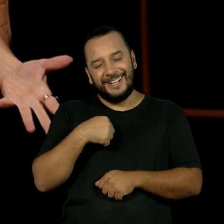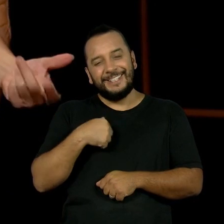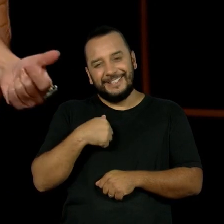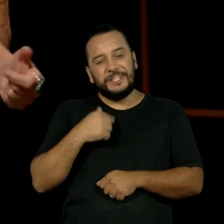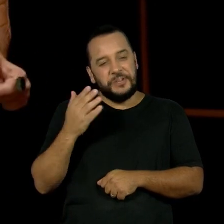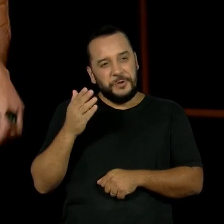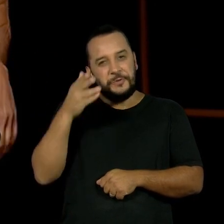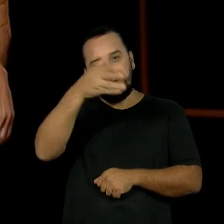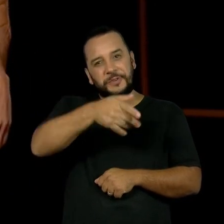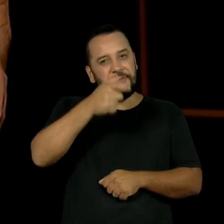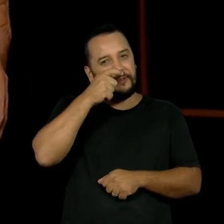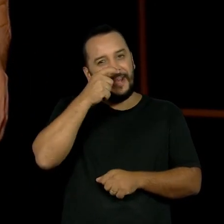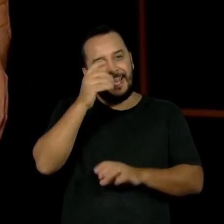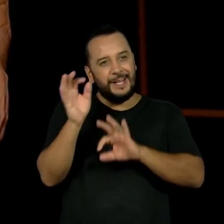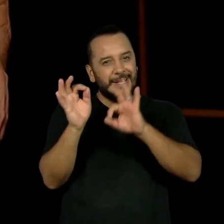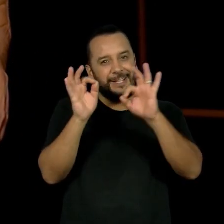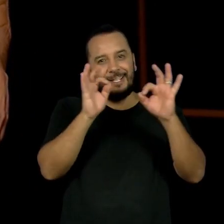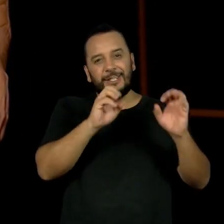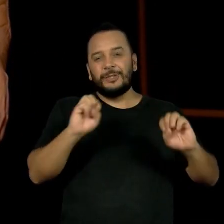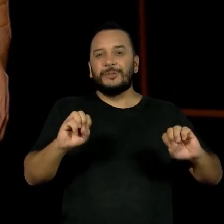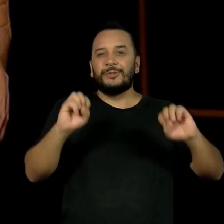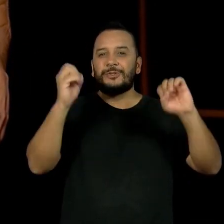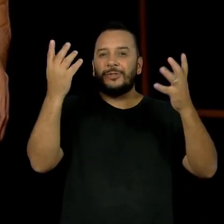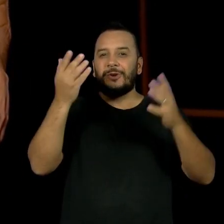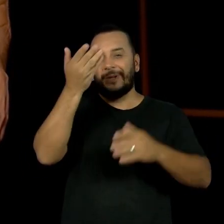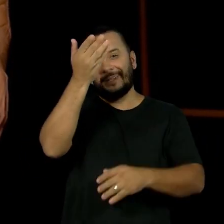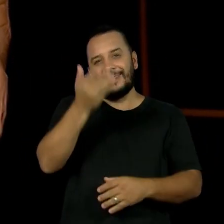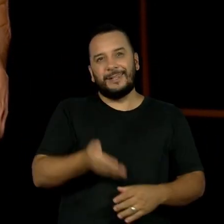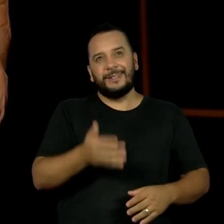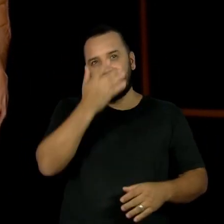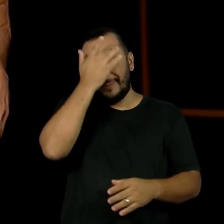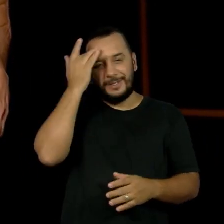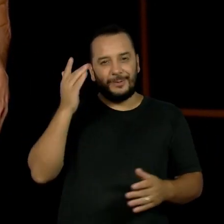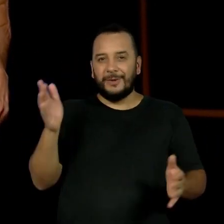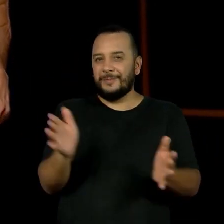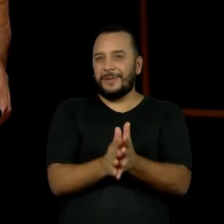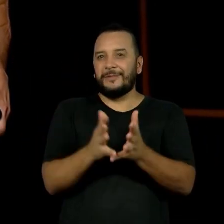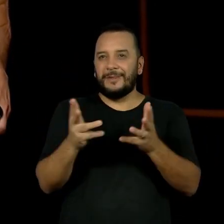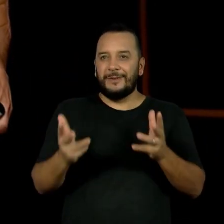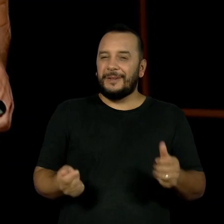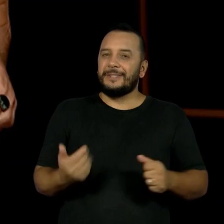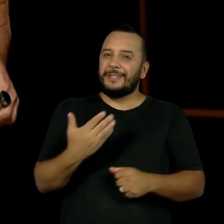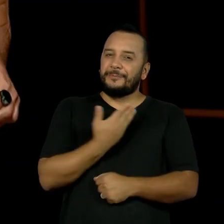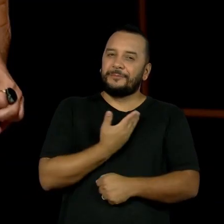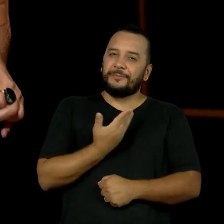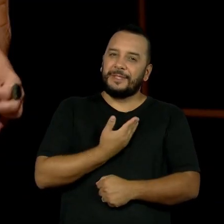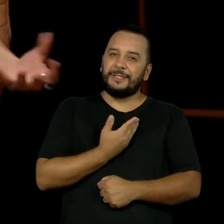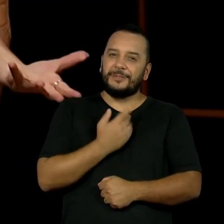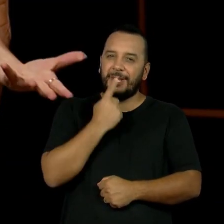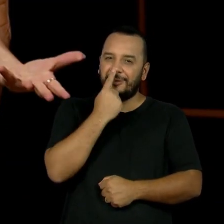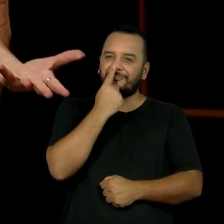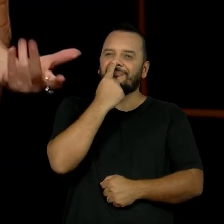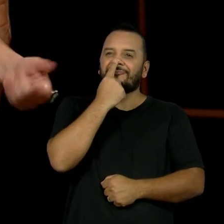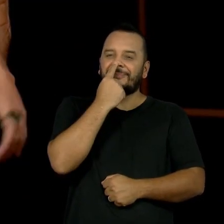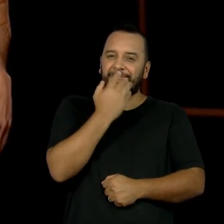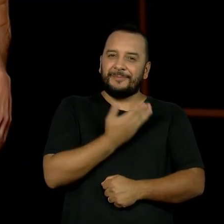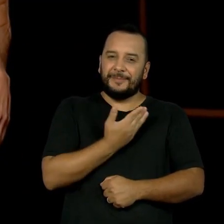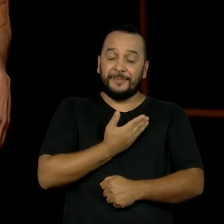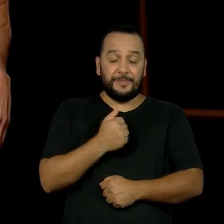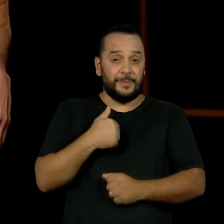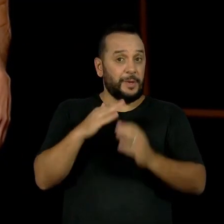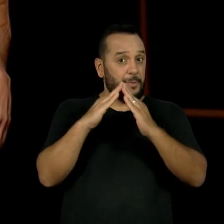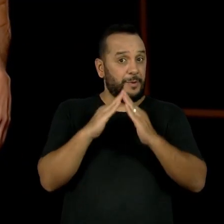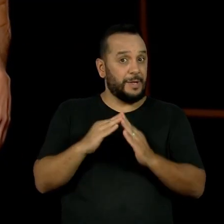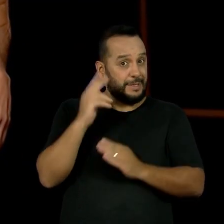que isso, né? Que pessoa maravilhosa. Ficamos amigos, na época, bastante próximos, né? Porque eu morava em São Paulo